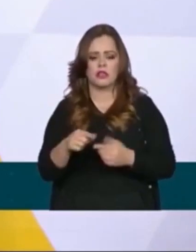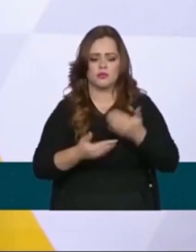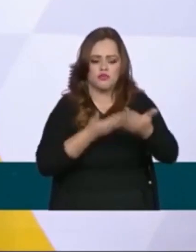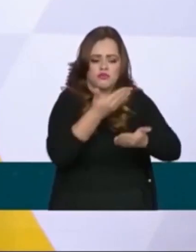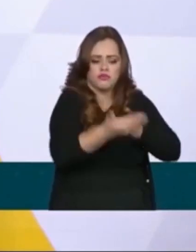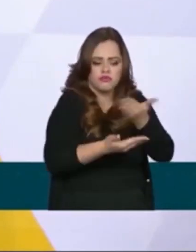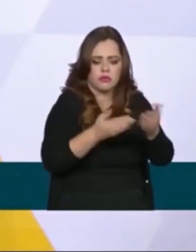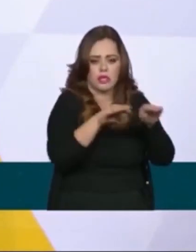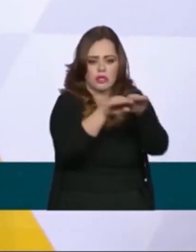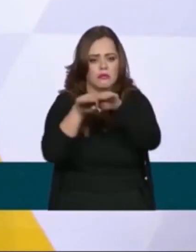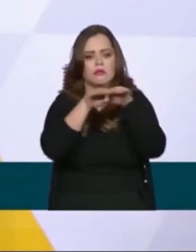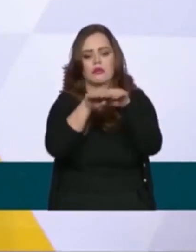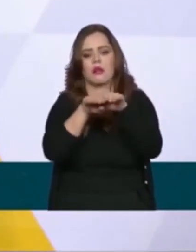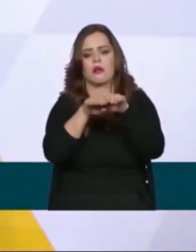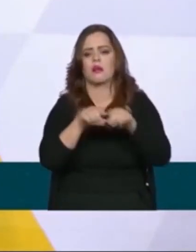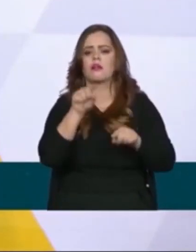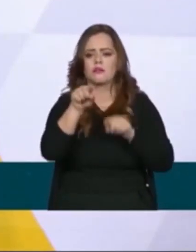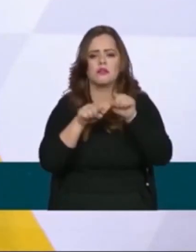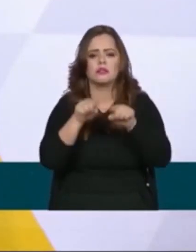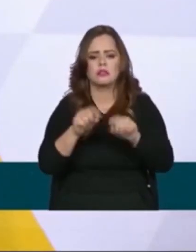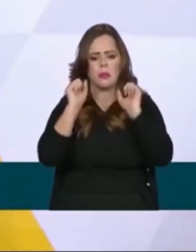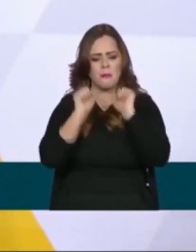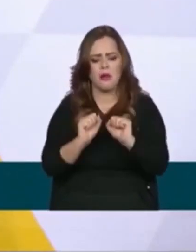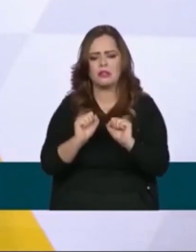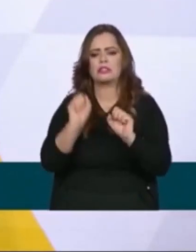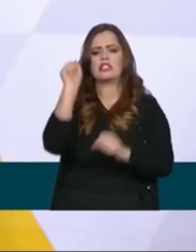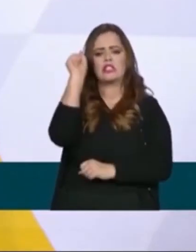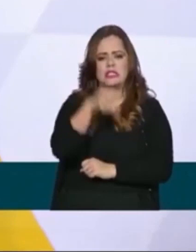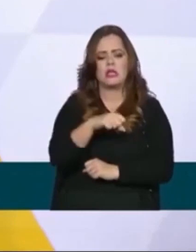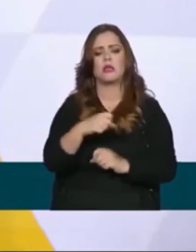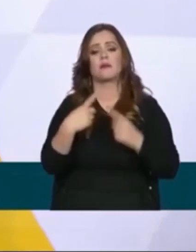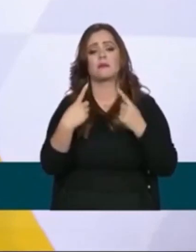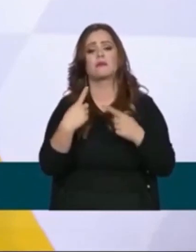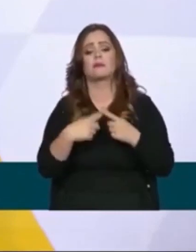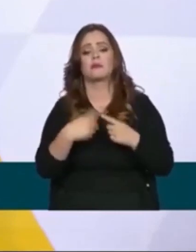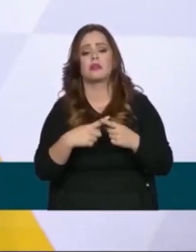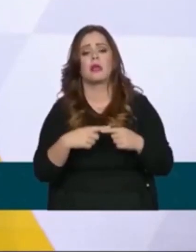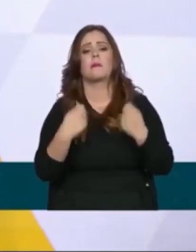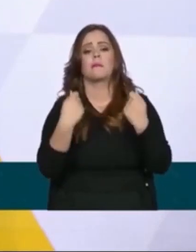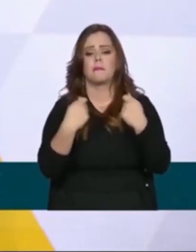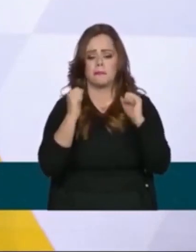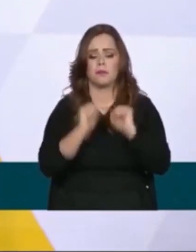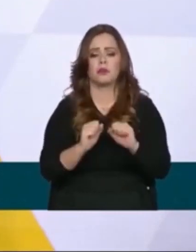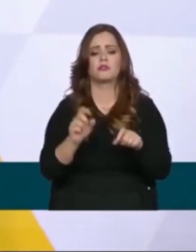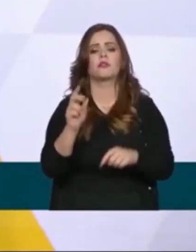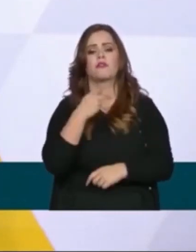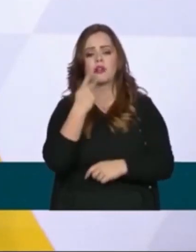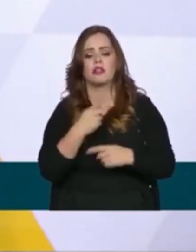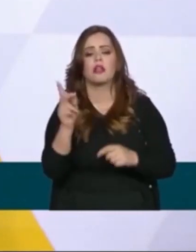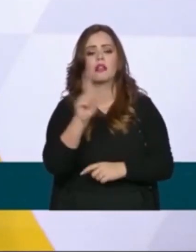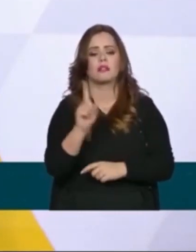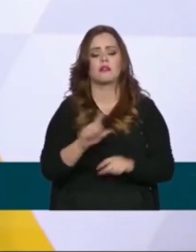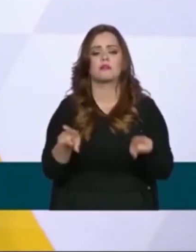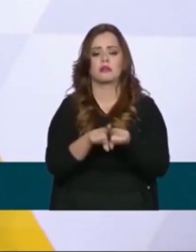tratados em igualdade de condições, que vocês possam dizer sim da mesma forma que vocês podem dizer não. E vocês têm que